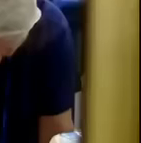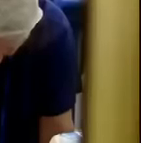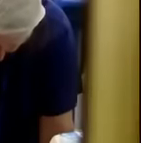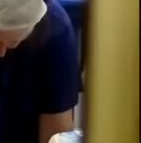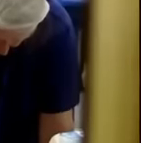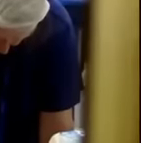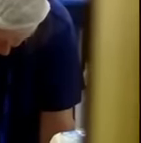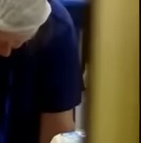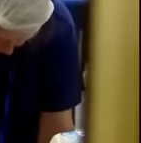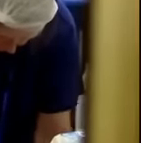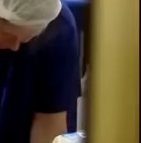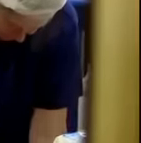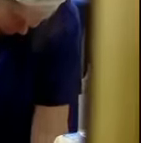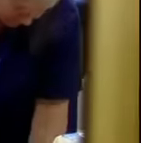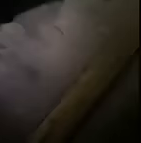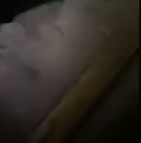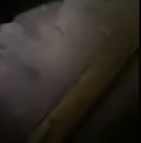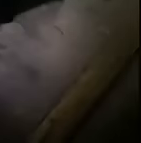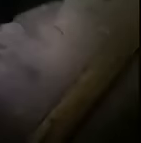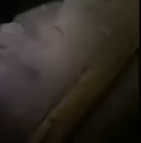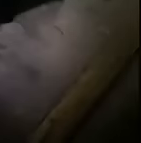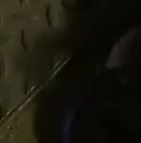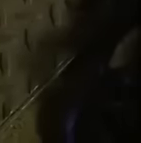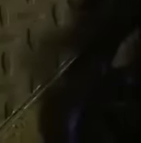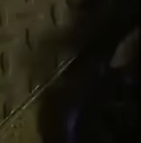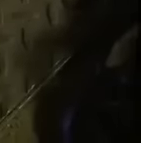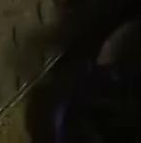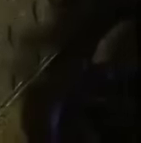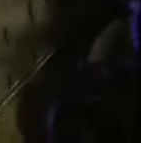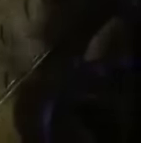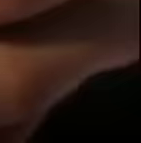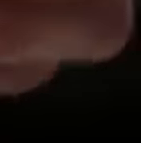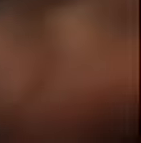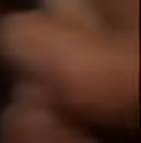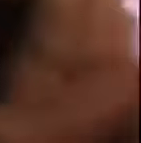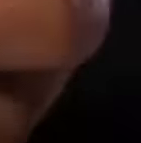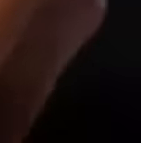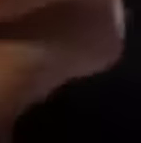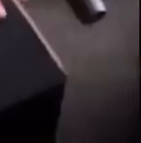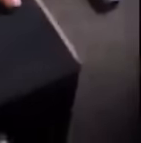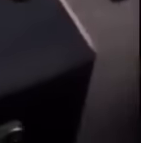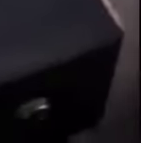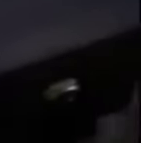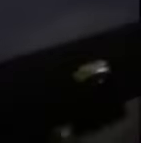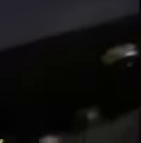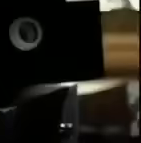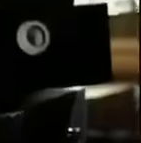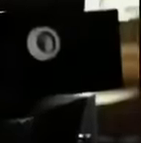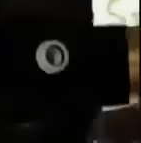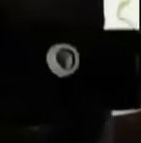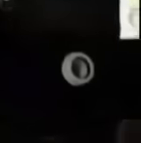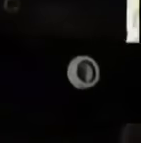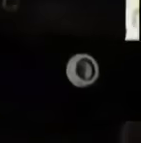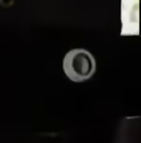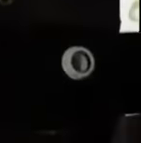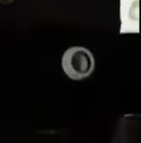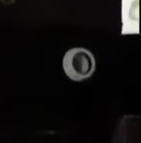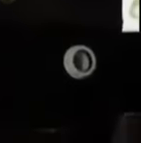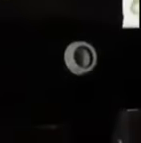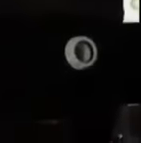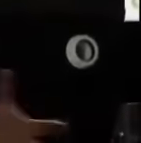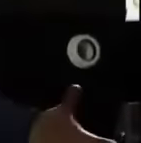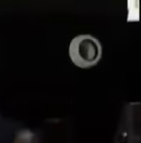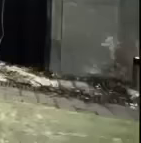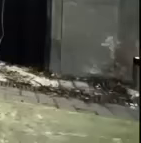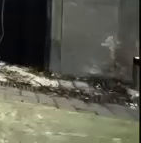do ano passado. Mundialmente, houve 500 mil. Jen vai nos revelar por que a gripe é tão bem sucedida ano após ano. Esta explosão